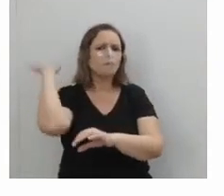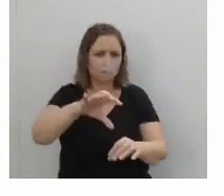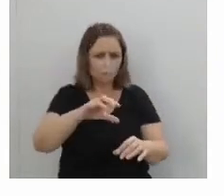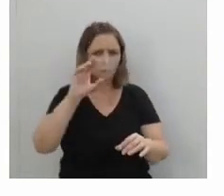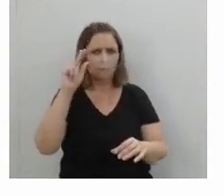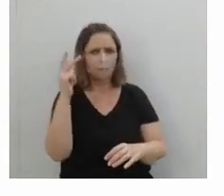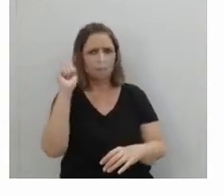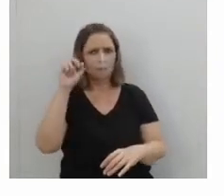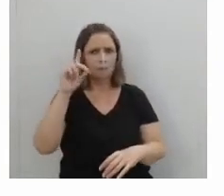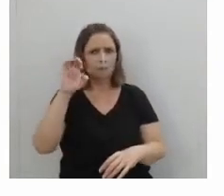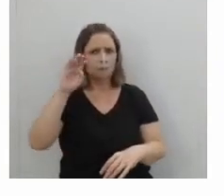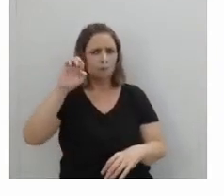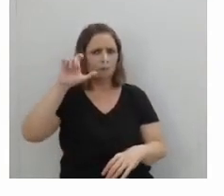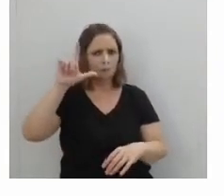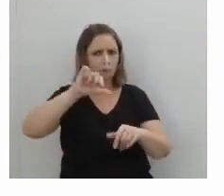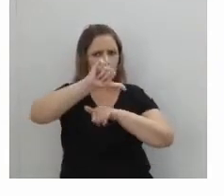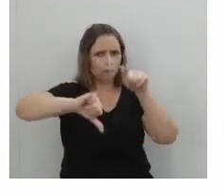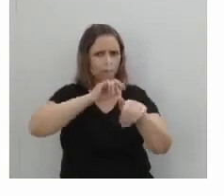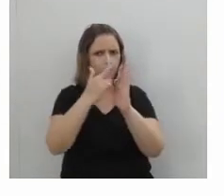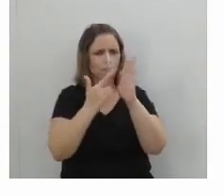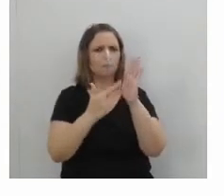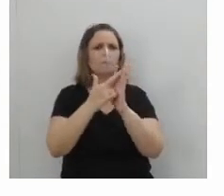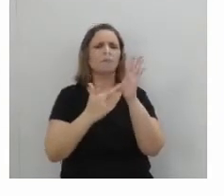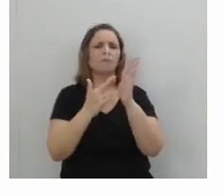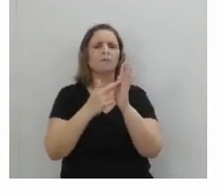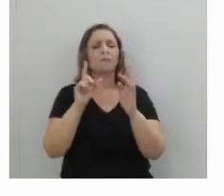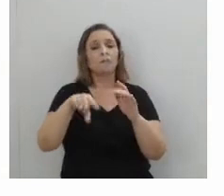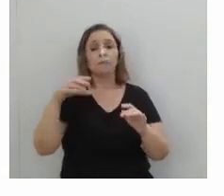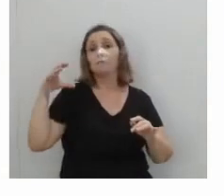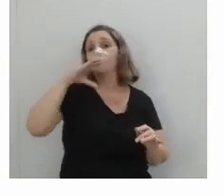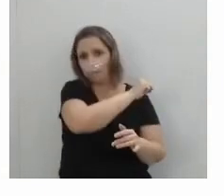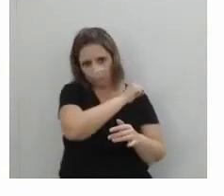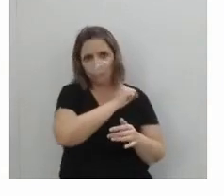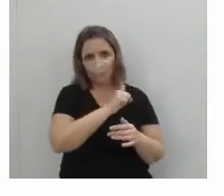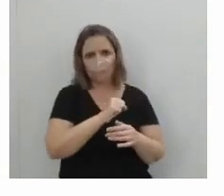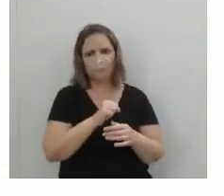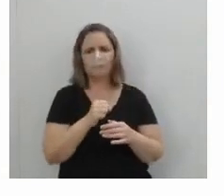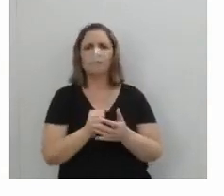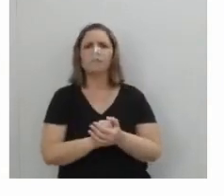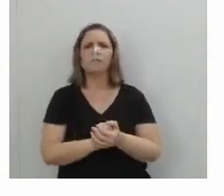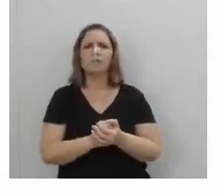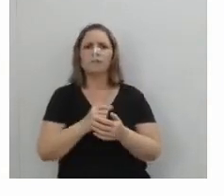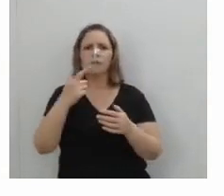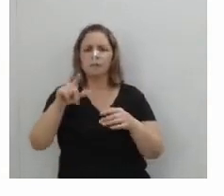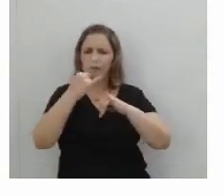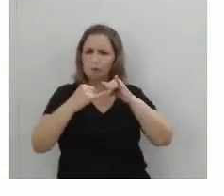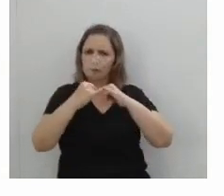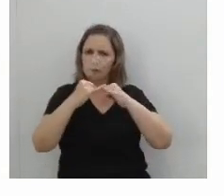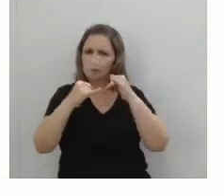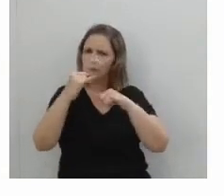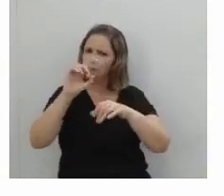esse período de reformulação das regras. O handebol é um jogo rápido, com característica de outros esportes como